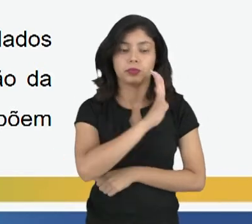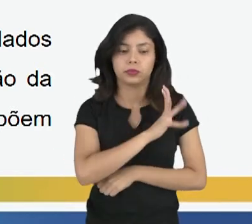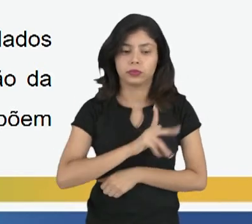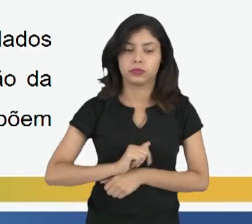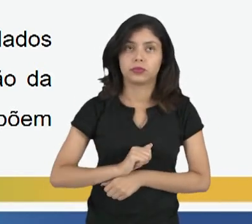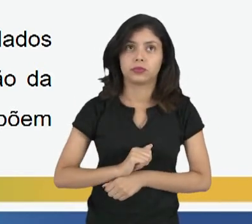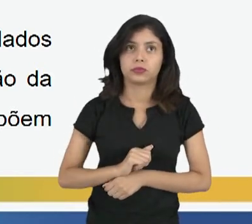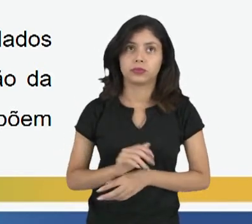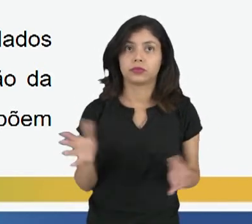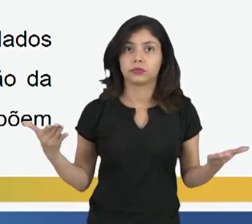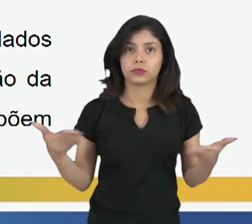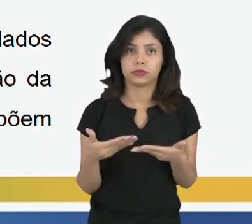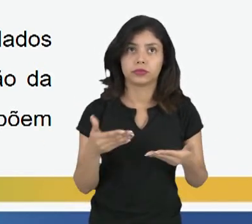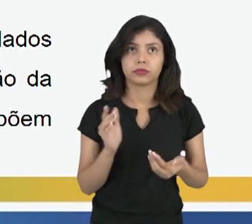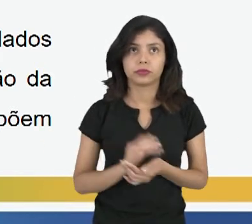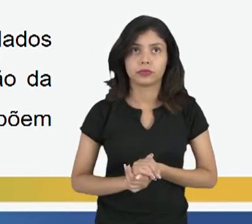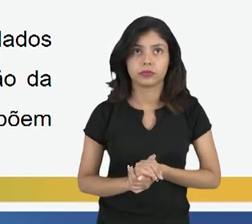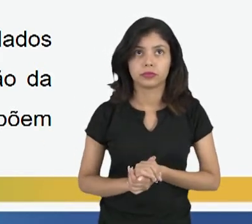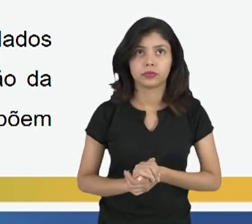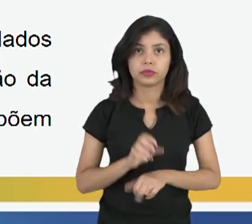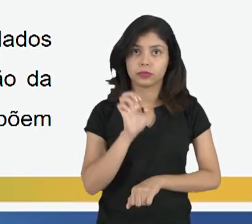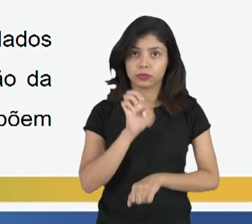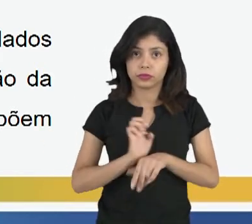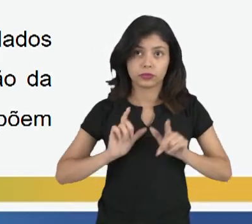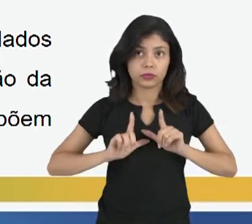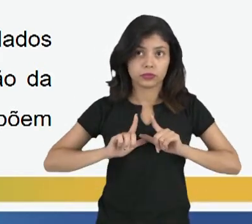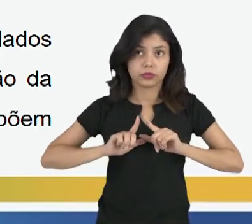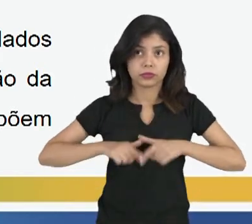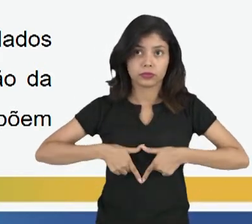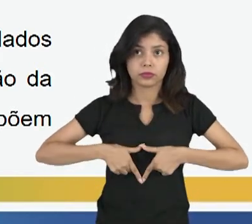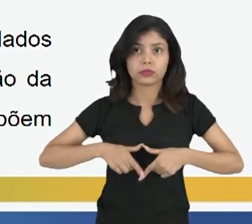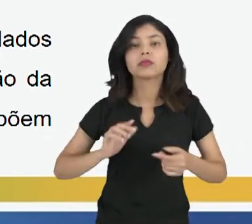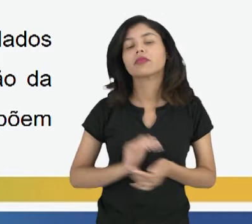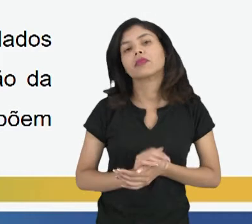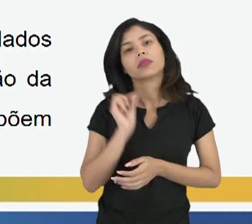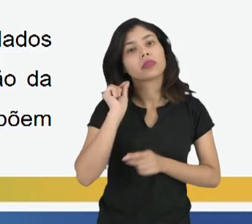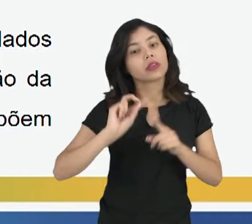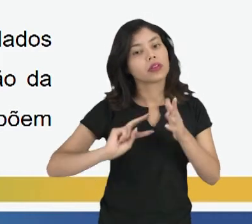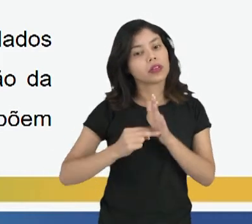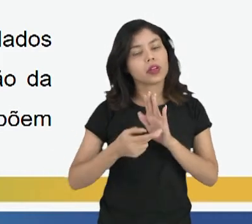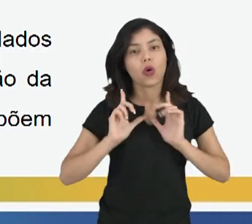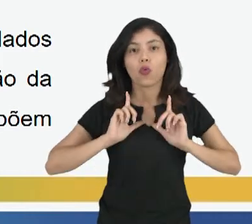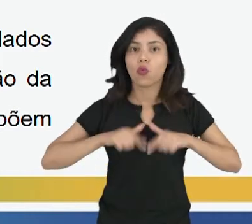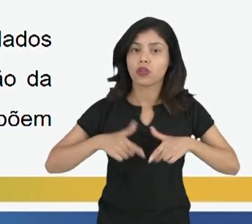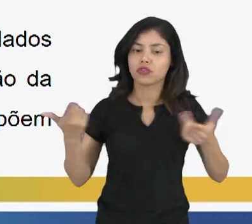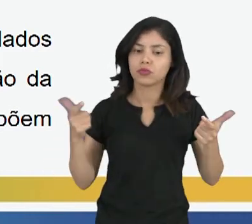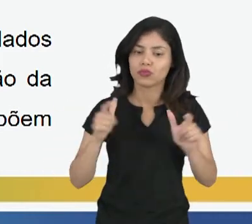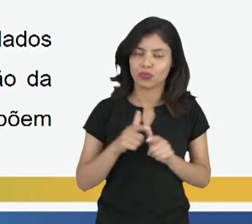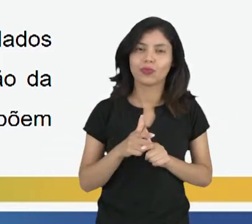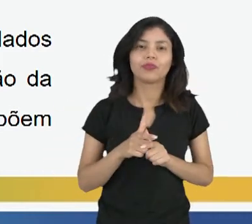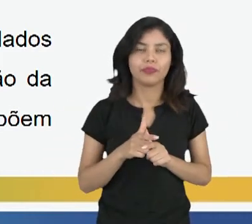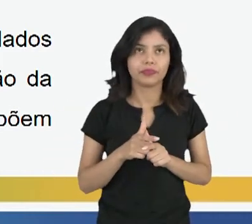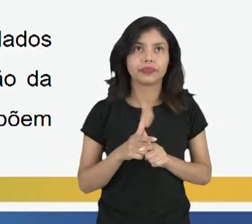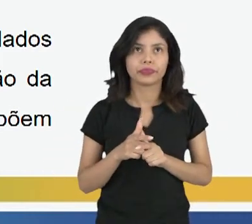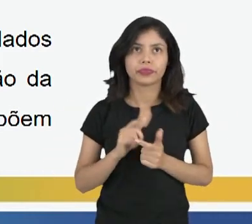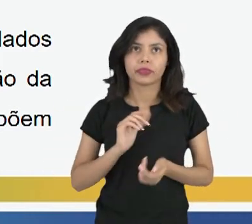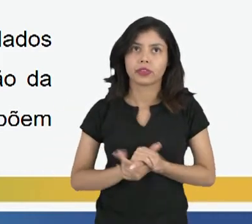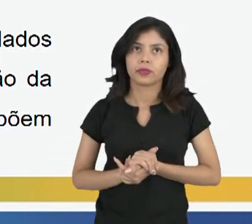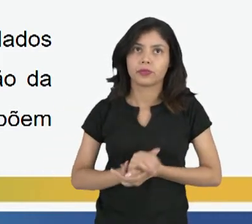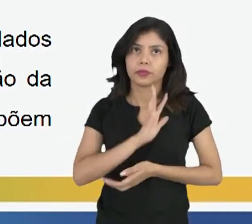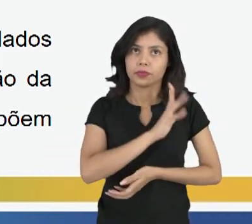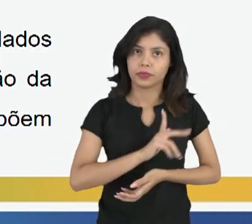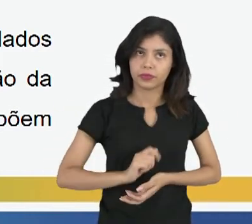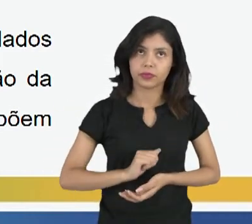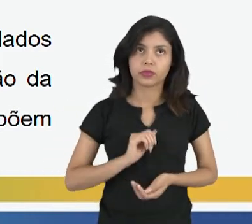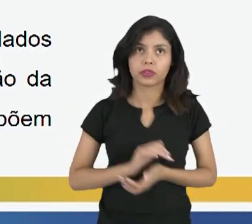Palestina hoje pertence ao Estado de Israel tão que significa dizer que me engordou diminuiu a área territorial